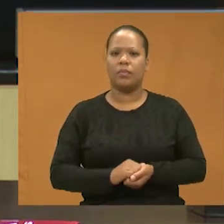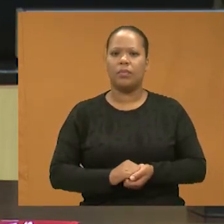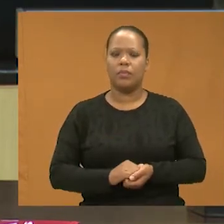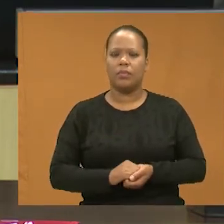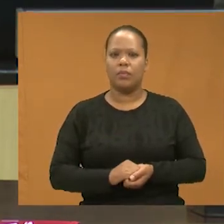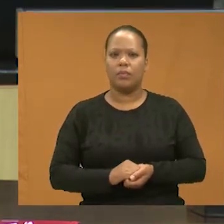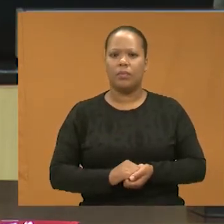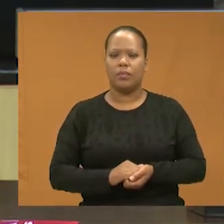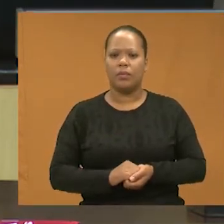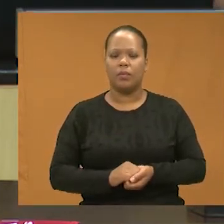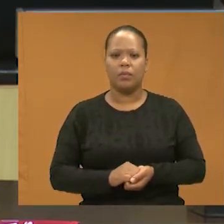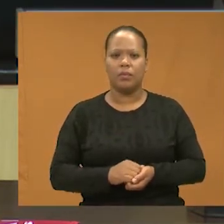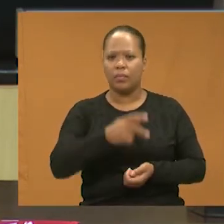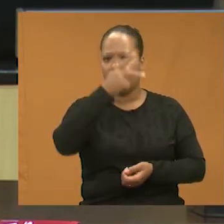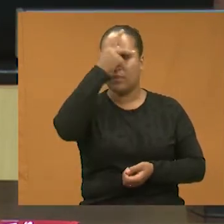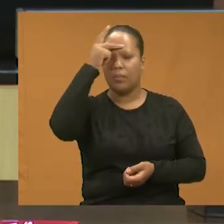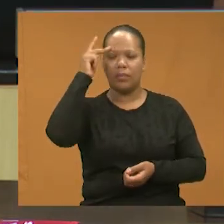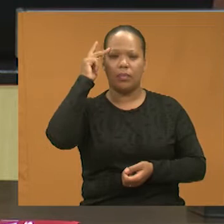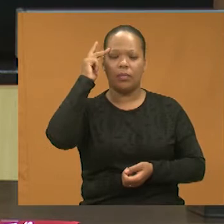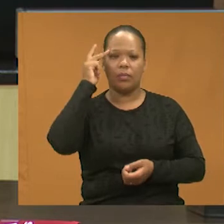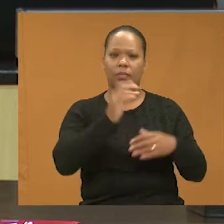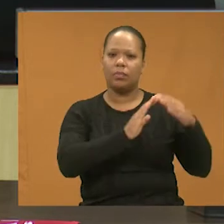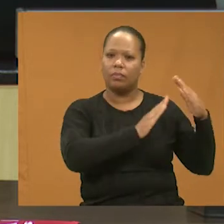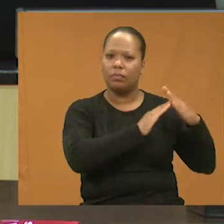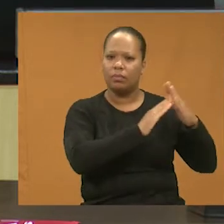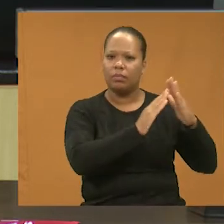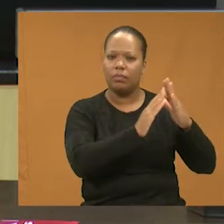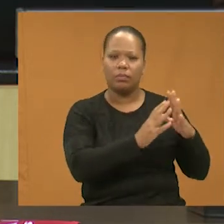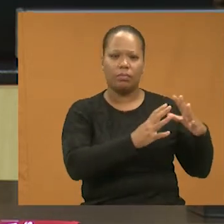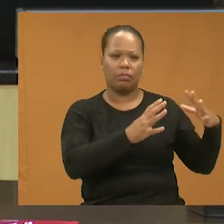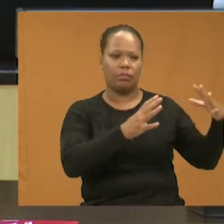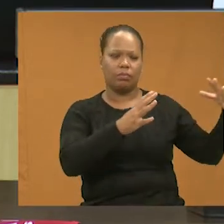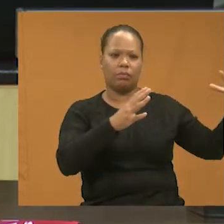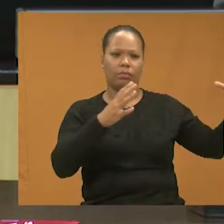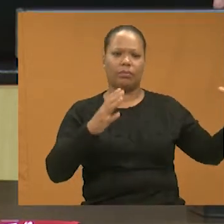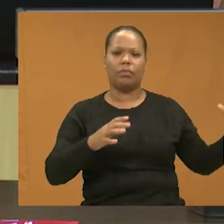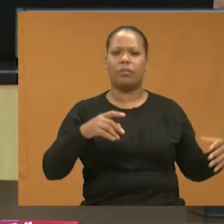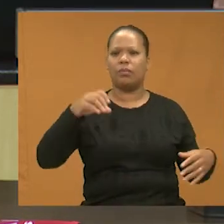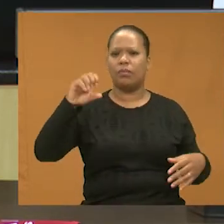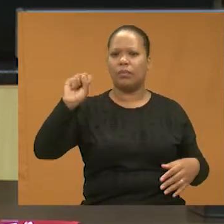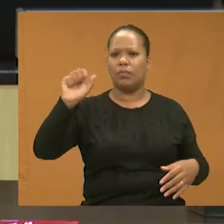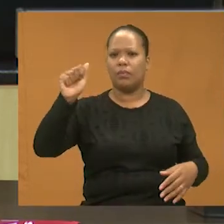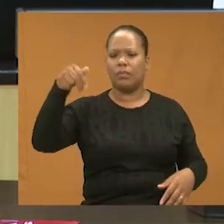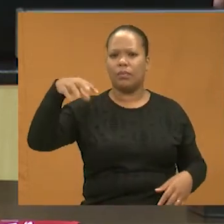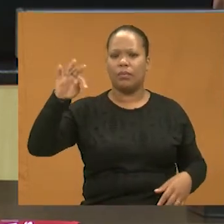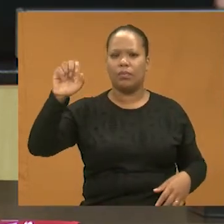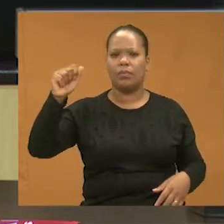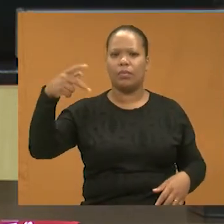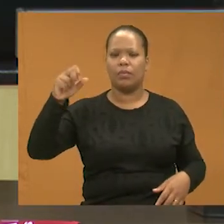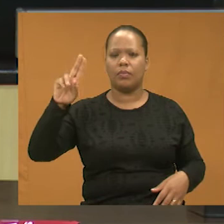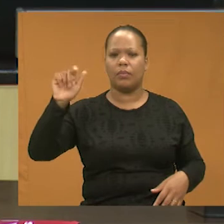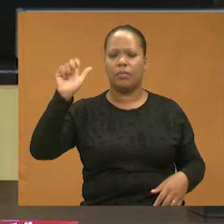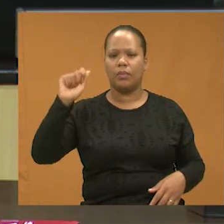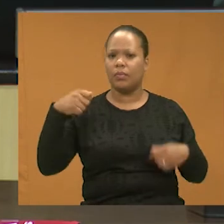Considerando o aumento do número de moradores do residencial Santa Paula, na região leste de Jacareí, o que gera uma maior demanda de